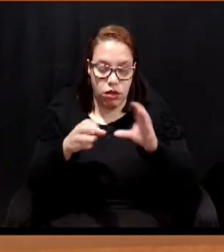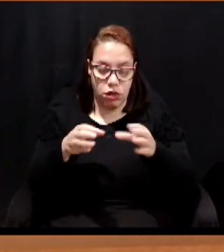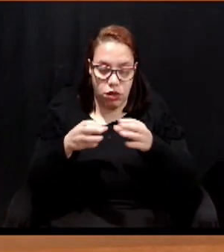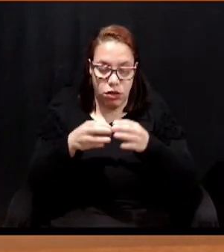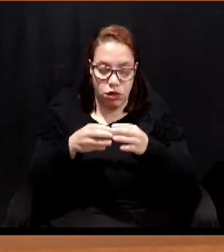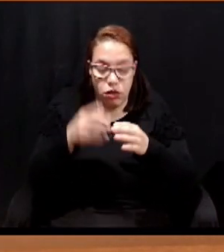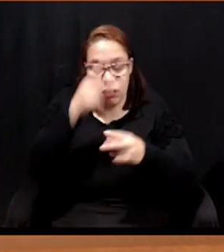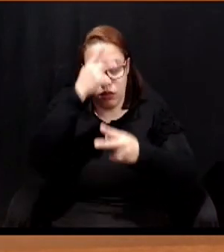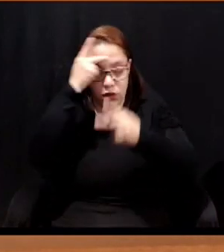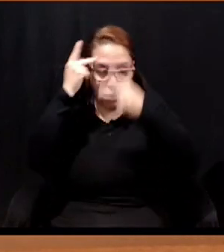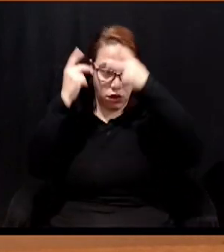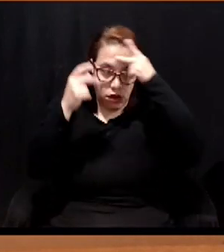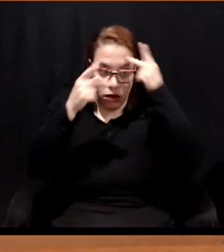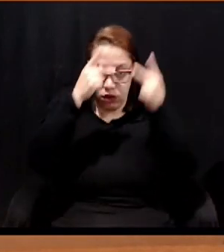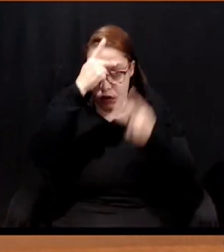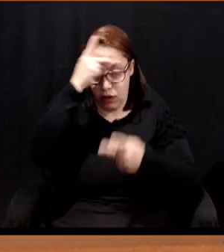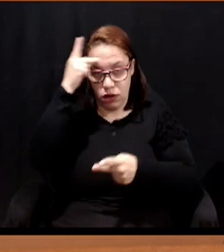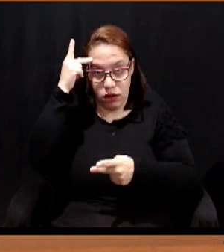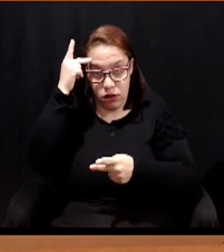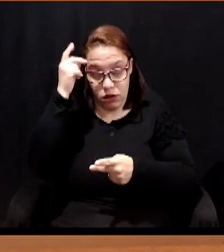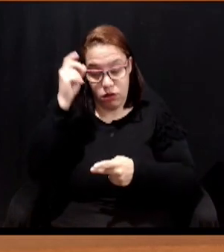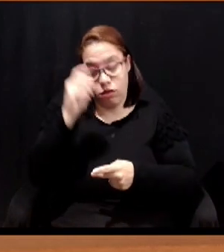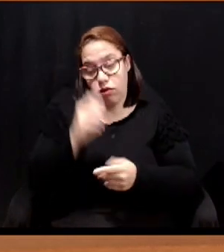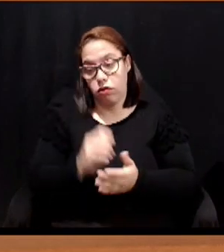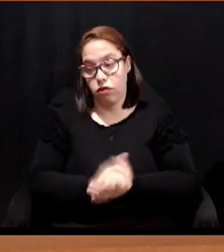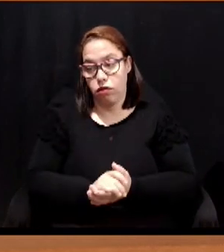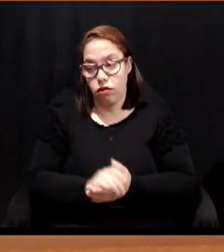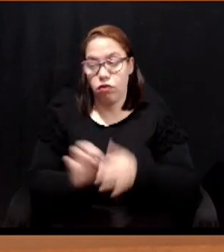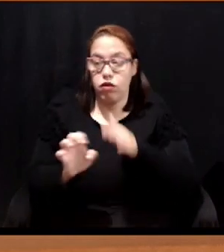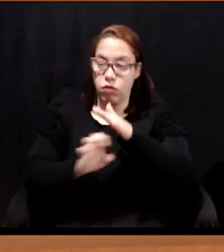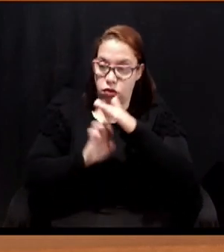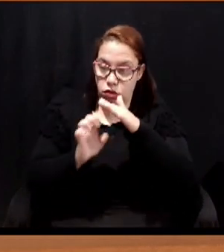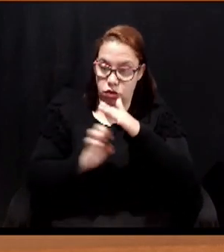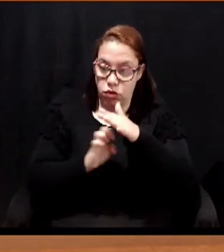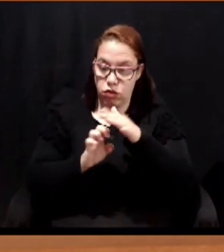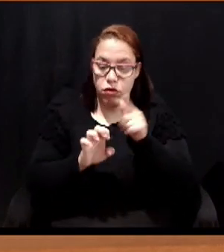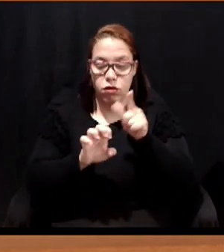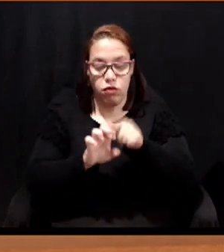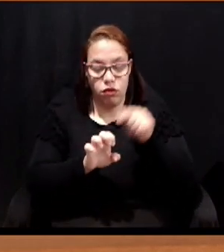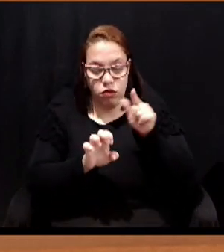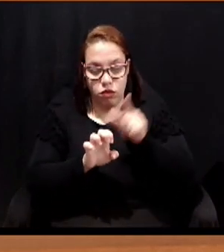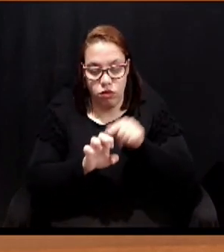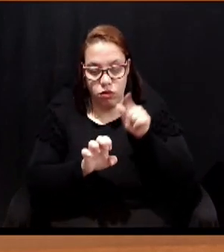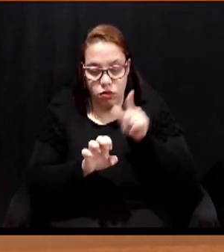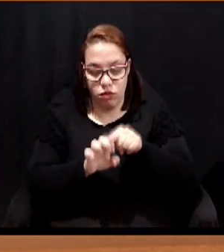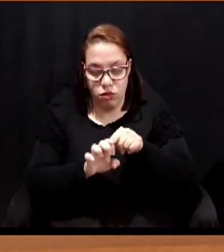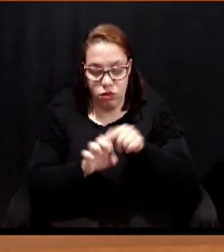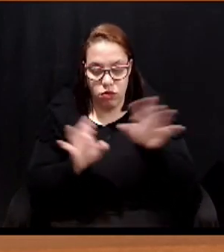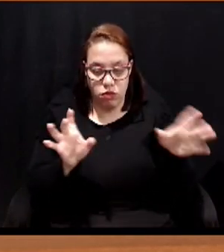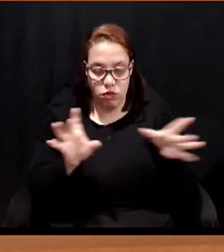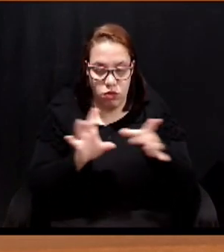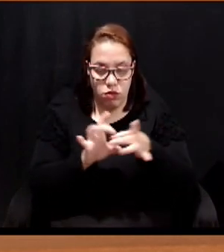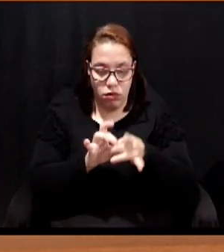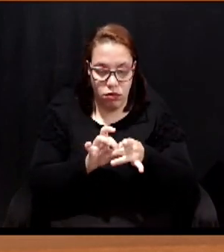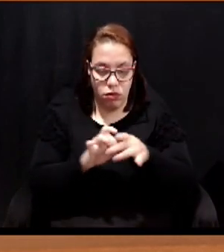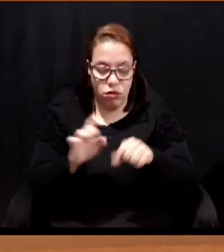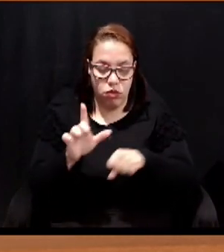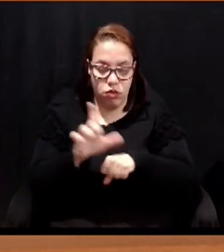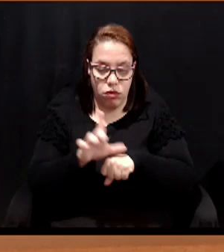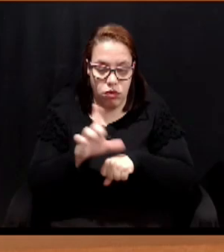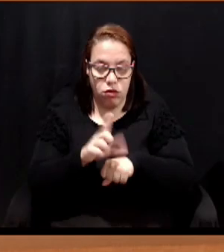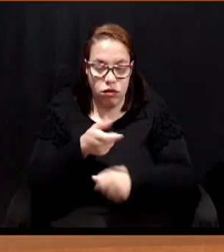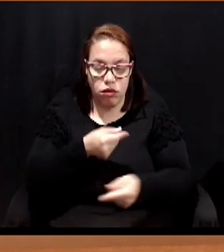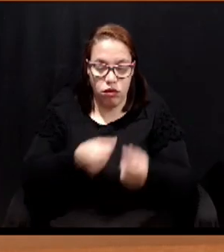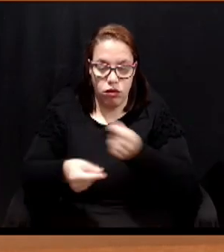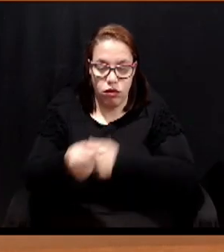pessoas que eram empresários, empreendedores, pessoas ligadas ao comércio exterior,